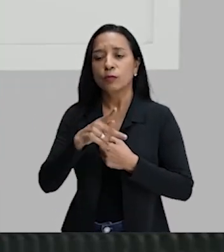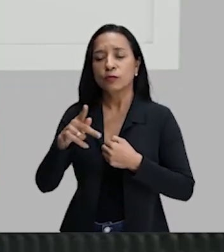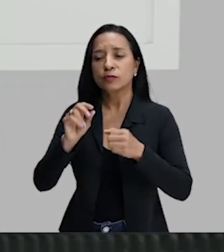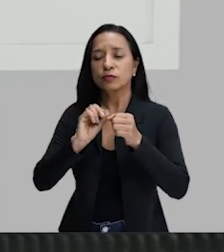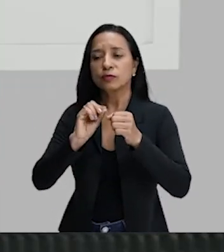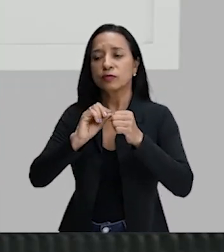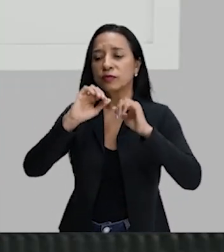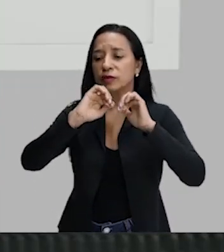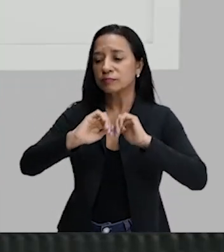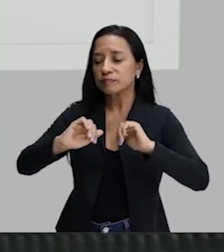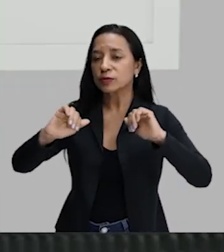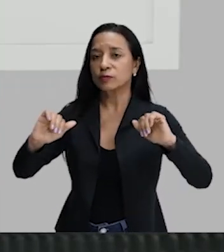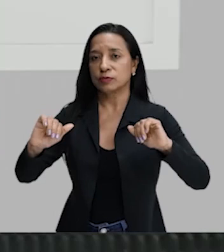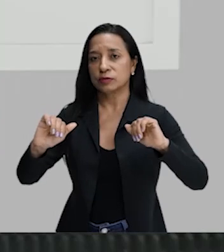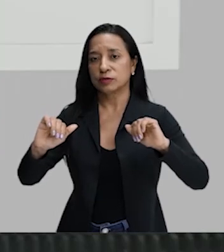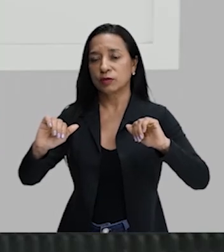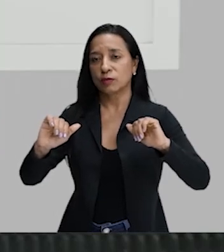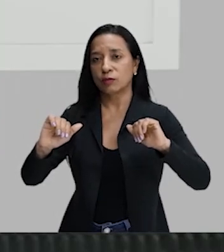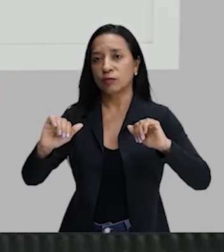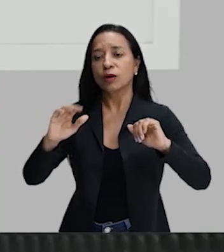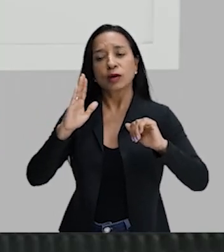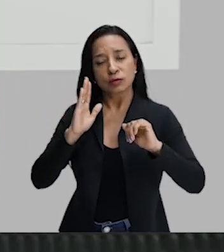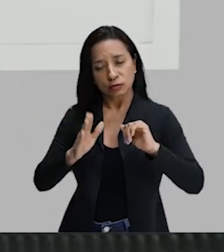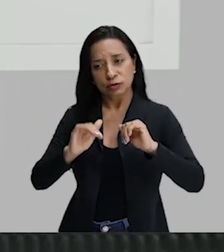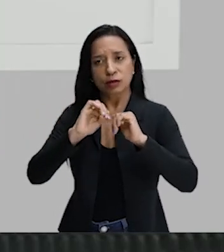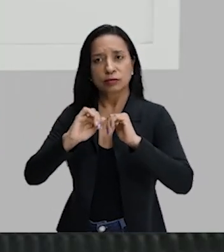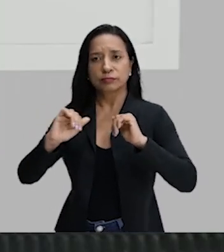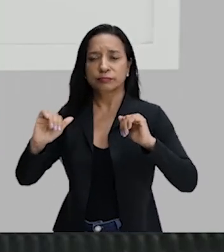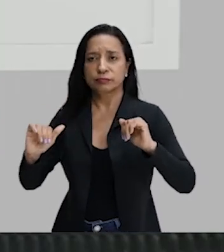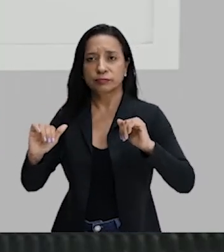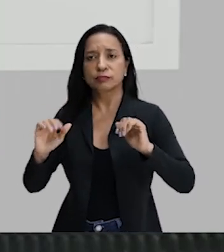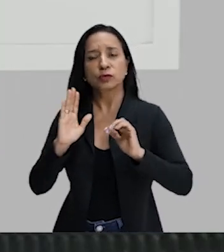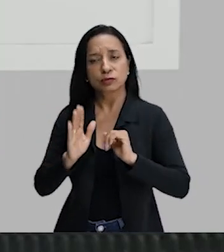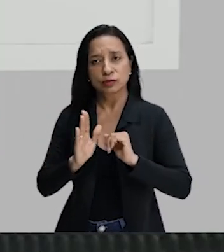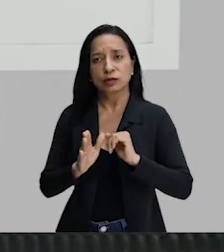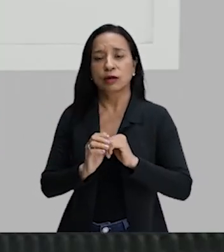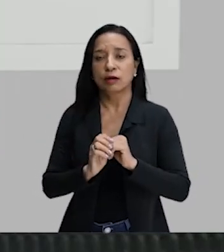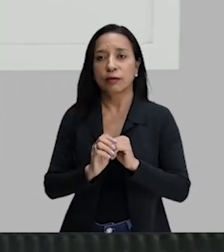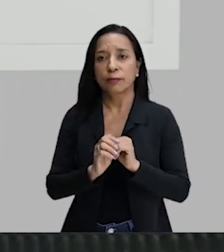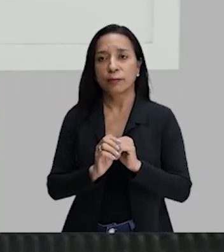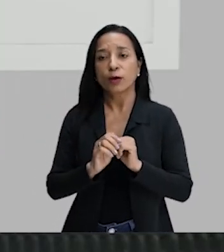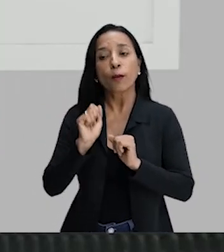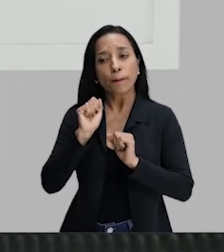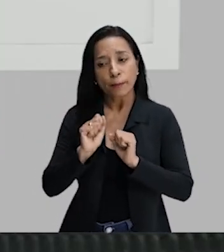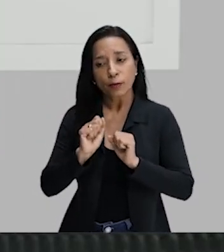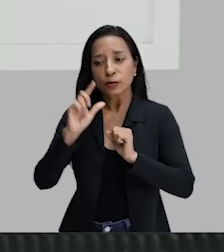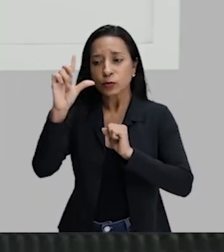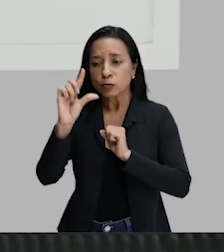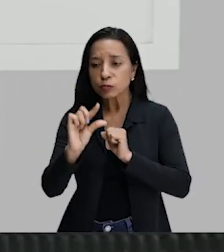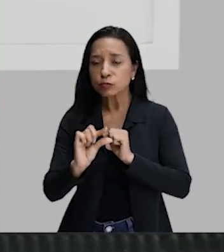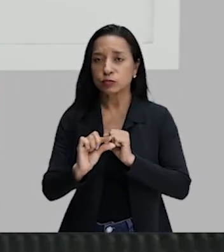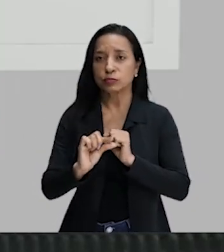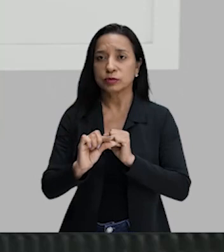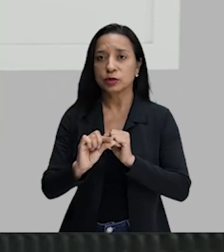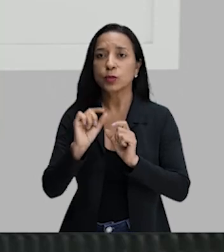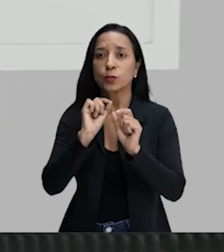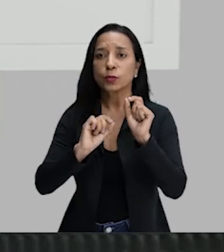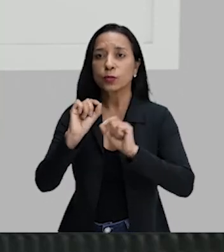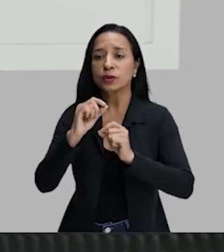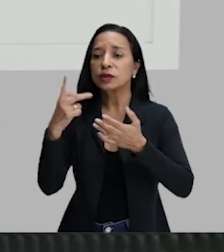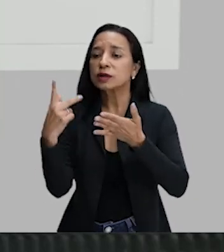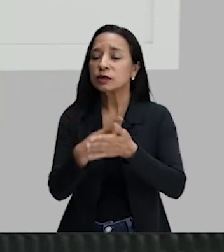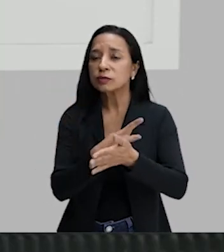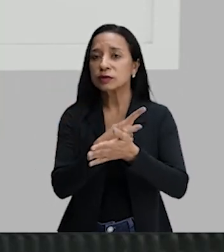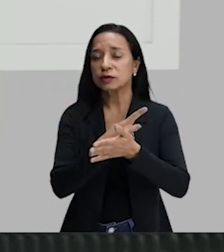está decomposto? Já, está fatorado, não pode dizer que não está. Mas eu posso fatorar mais ainda, né? Porque o que acontece? Eu